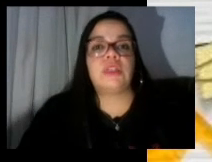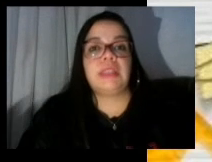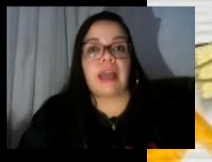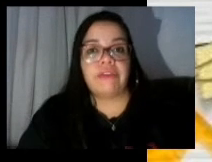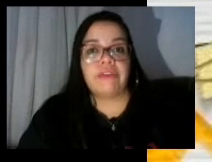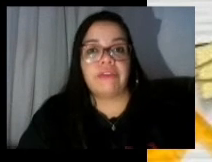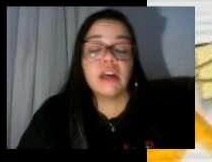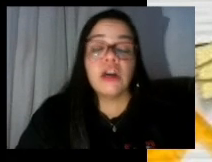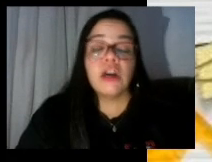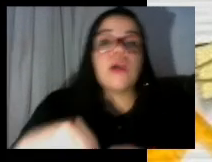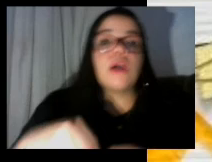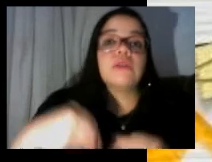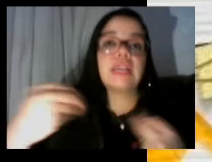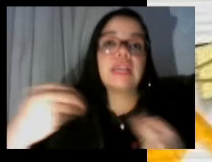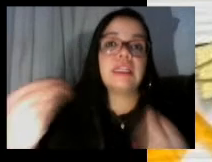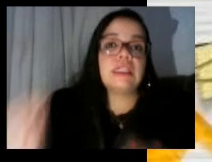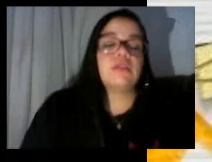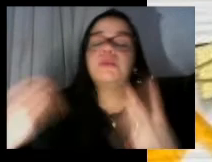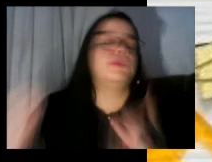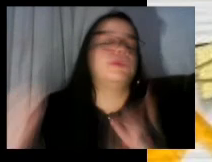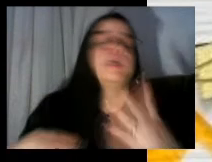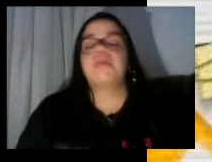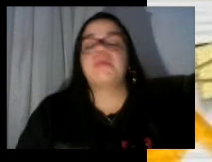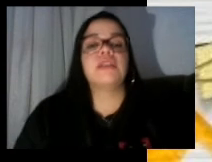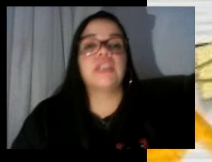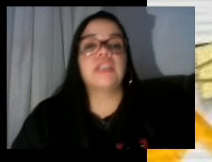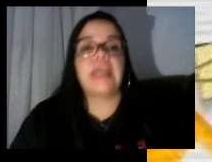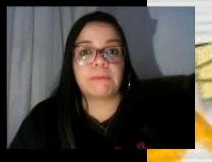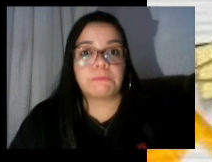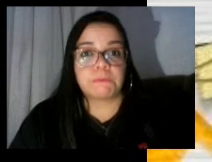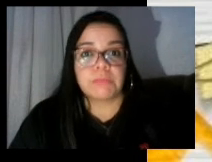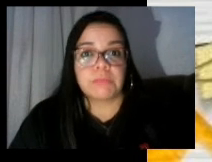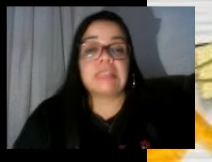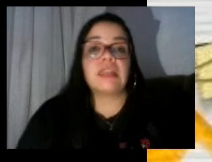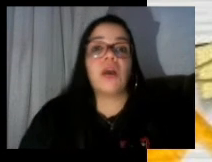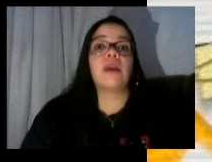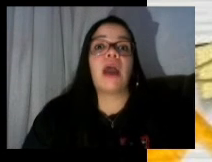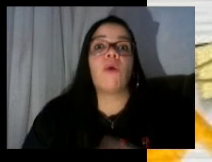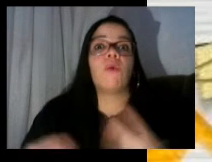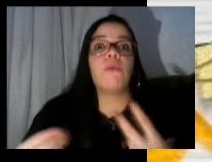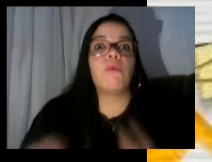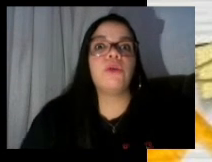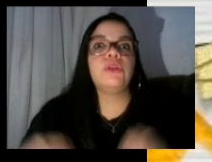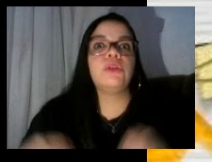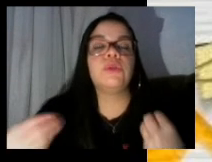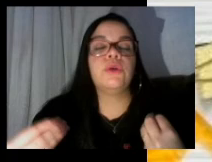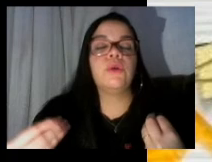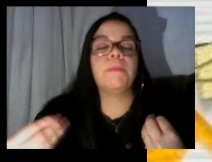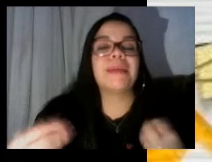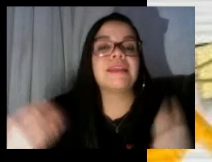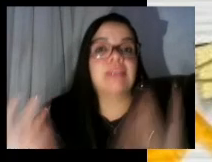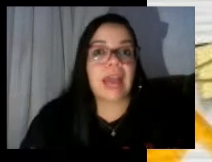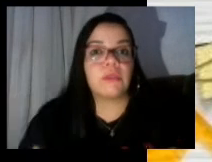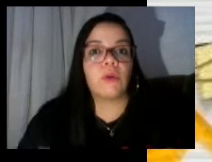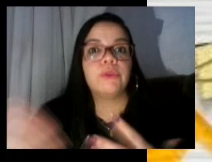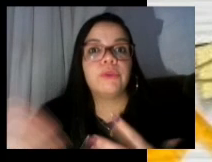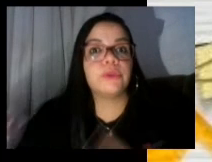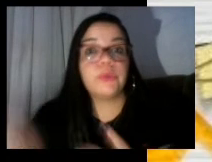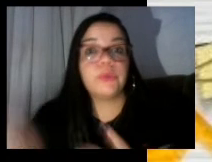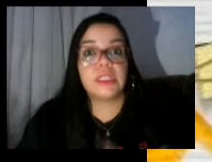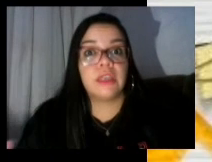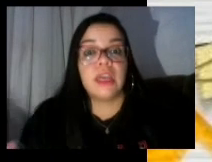só terminava quando aquele negro não pudesse mais enxergar. Então era algo muito pesado,